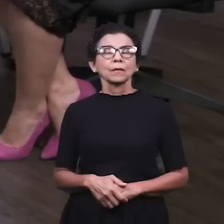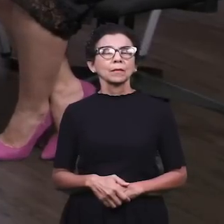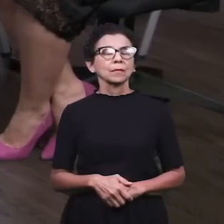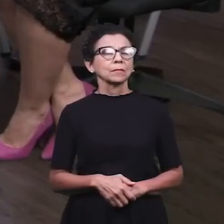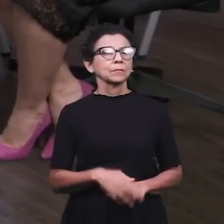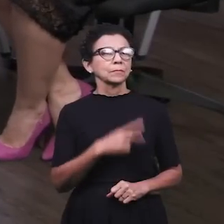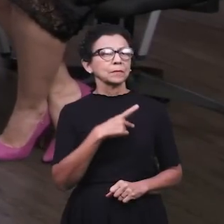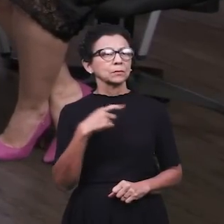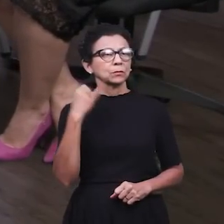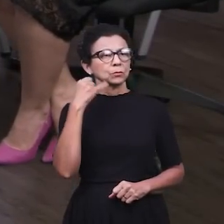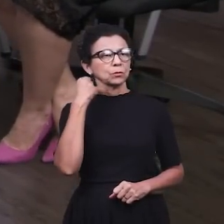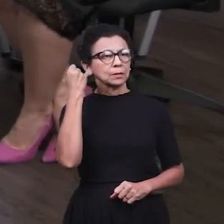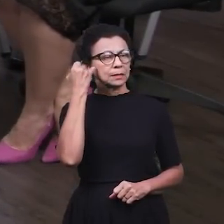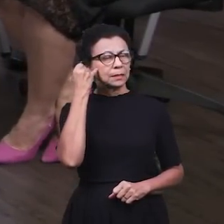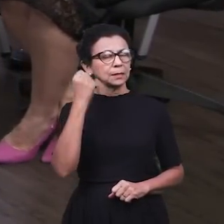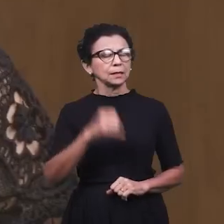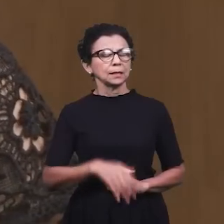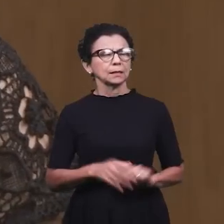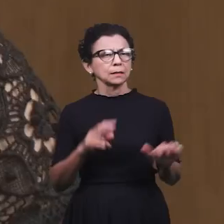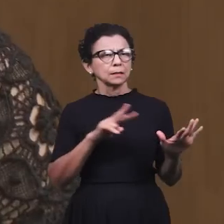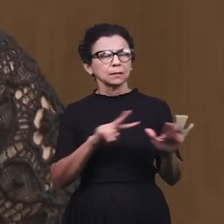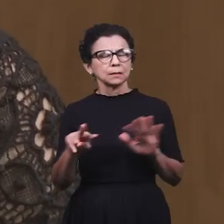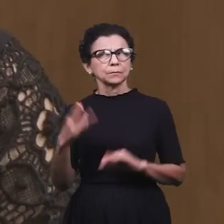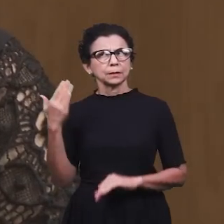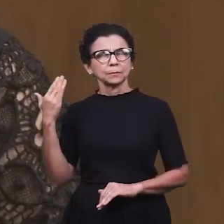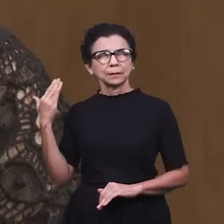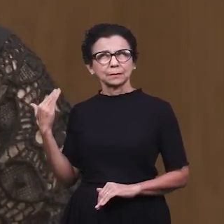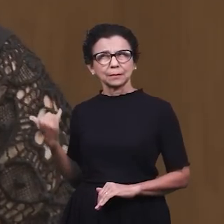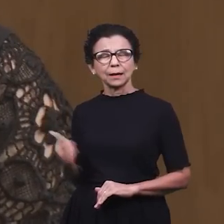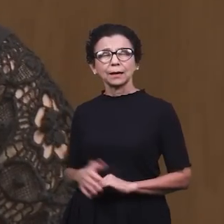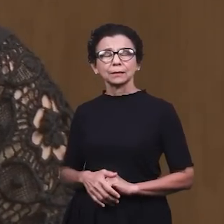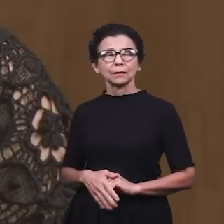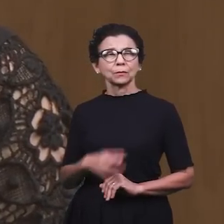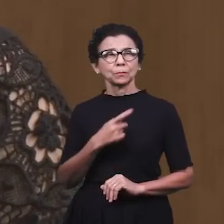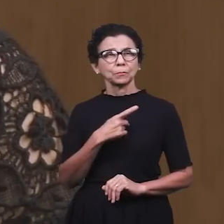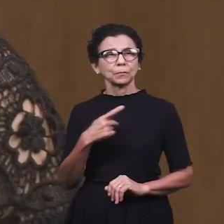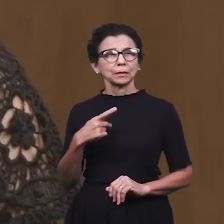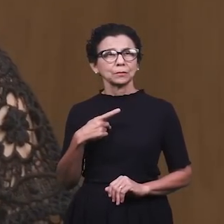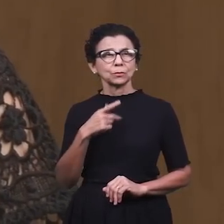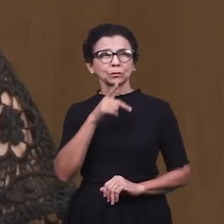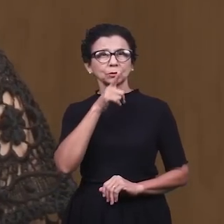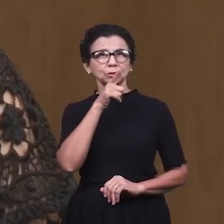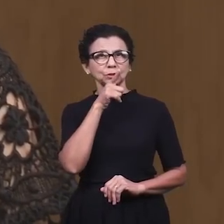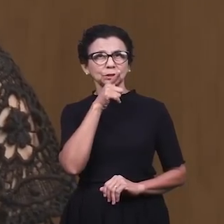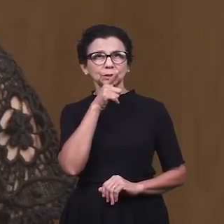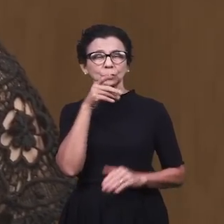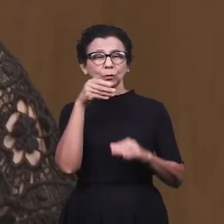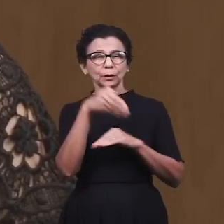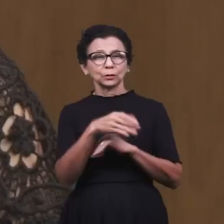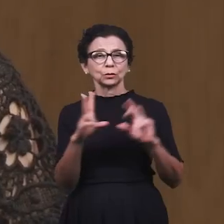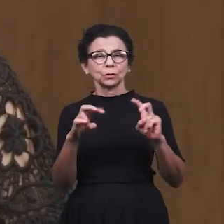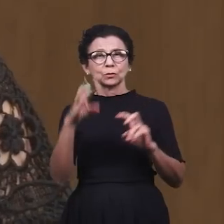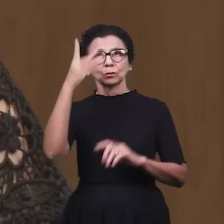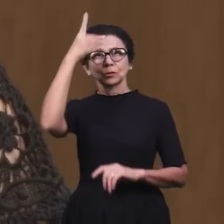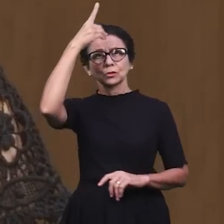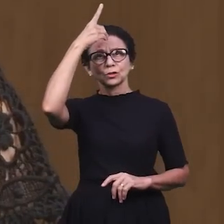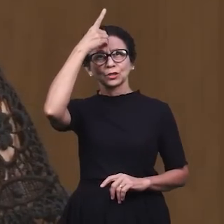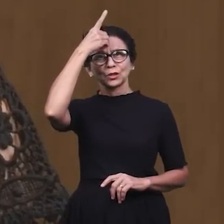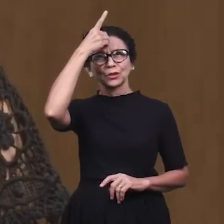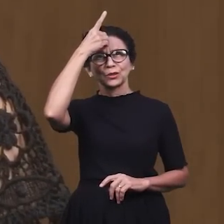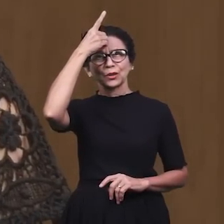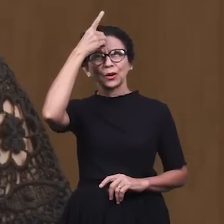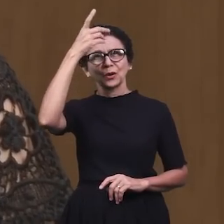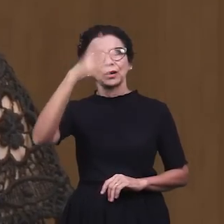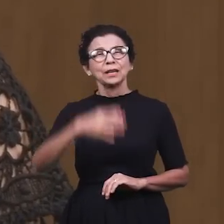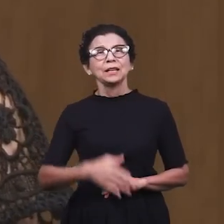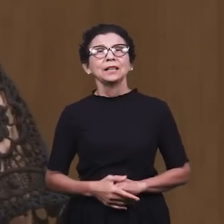programa da semana passada, eu não sei se os jovens que estão nos assistindo vão lembrar disso, mas o pastor Gilson, quando estava falando dos dons espirituais,